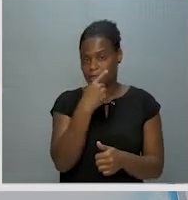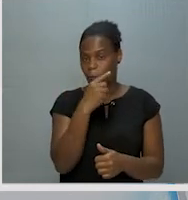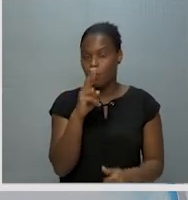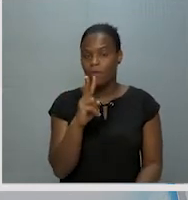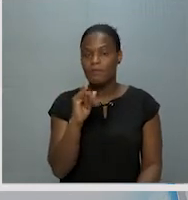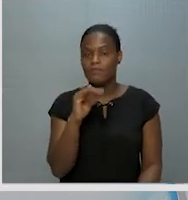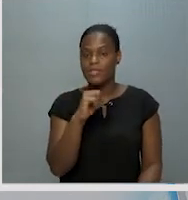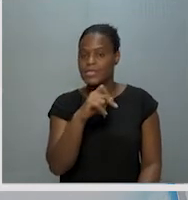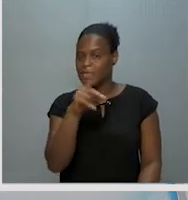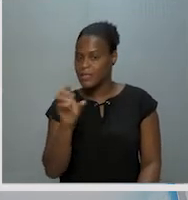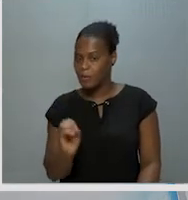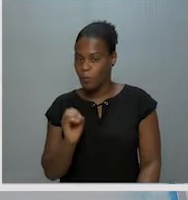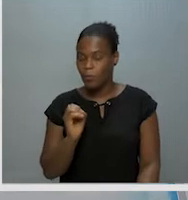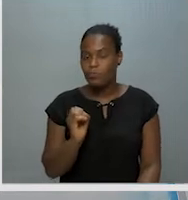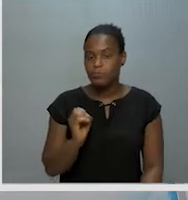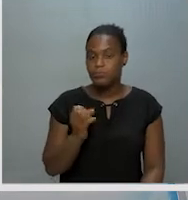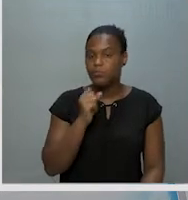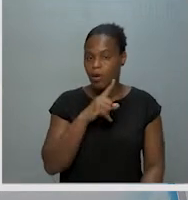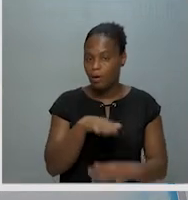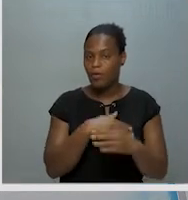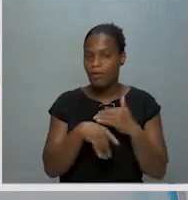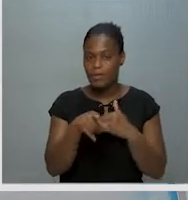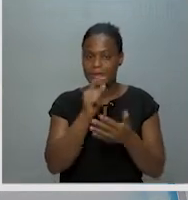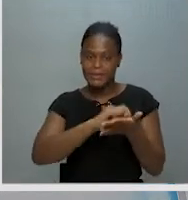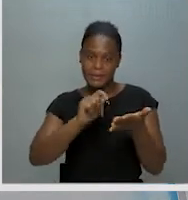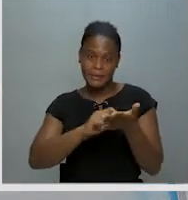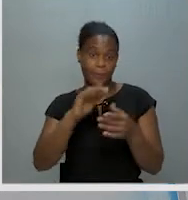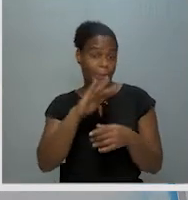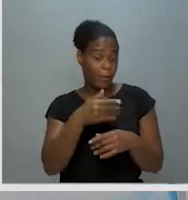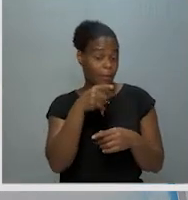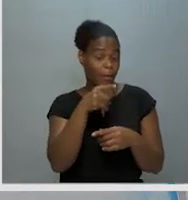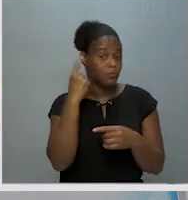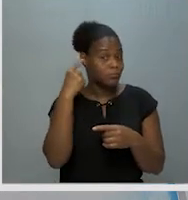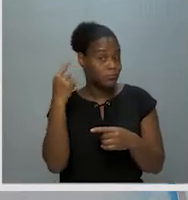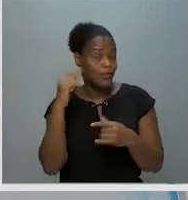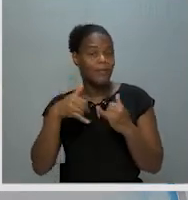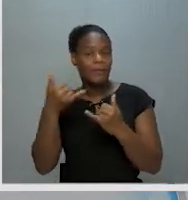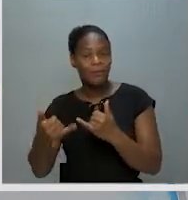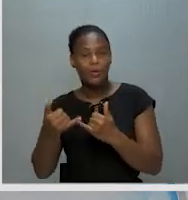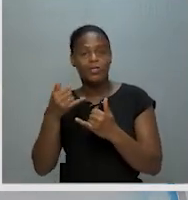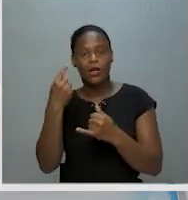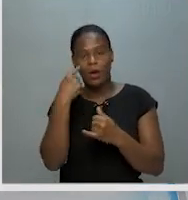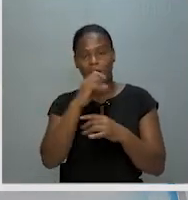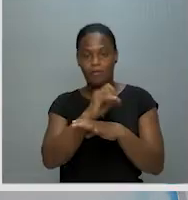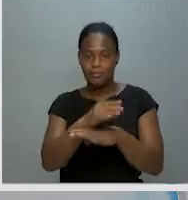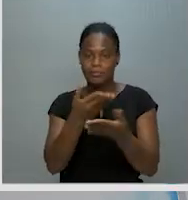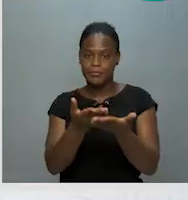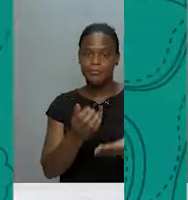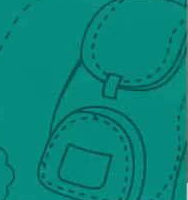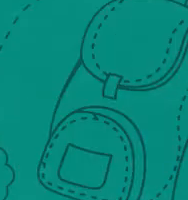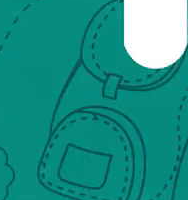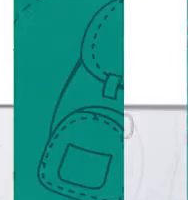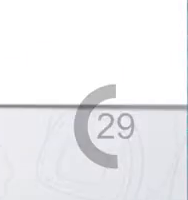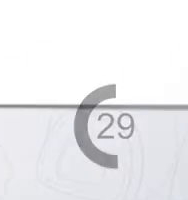a visão. Então, podem fazer este exercício primeiro, de seguida eu vou passar o outro slide.